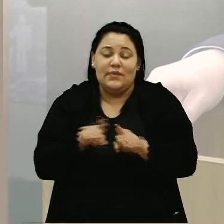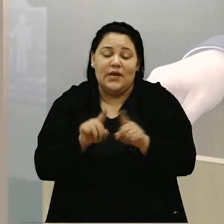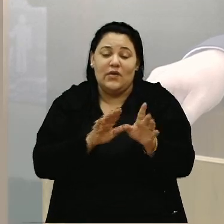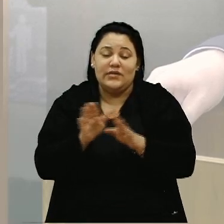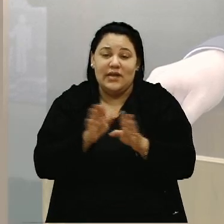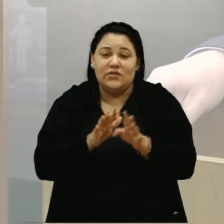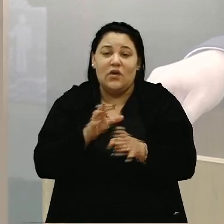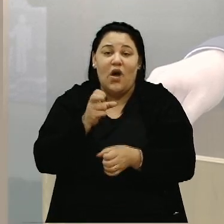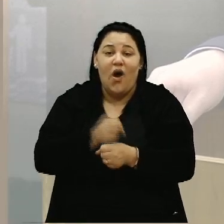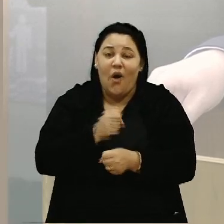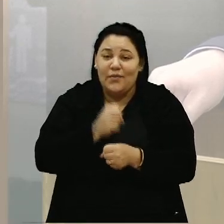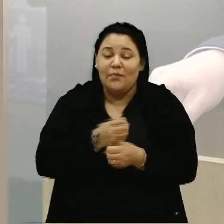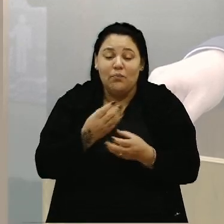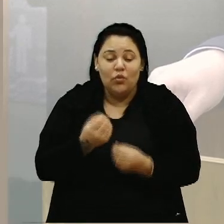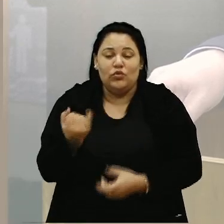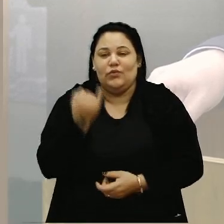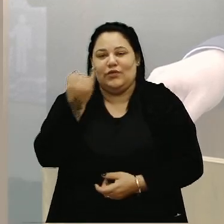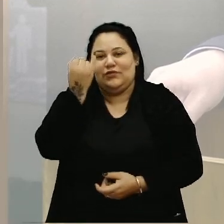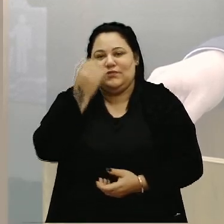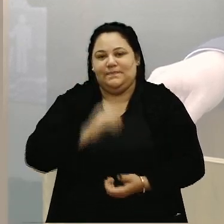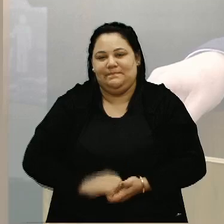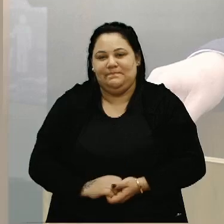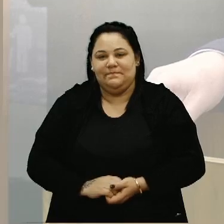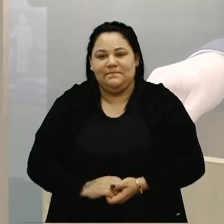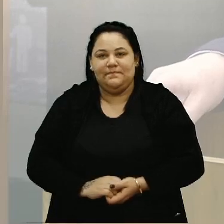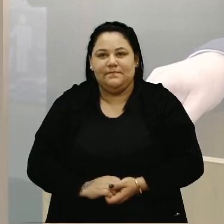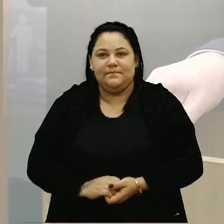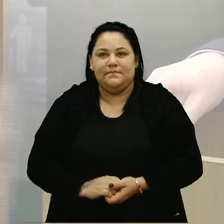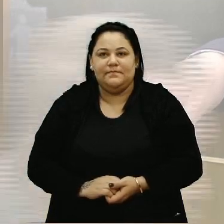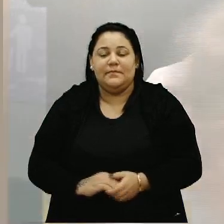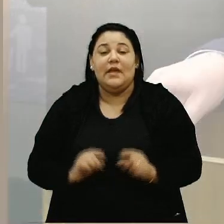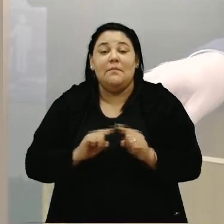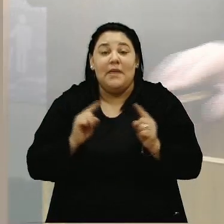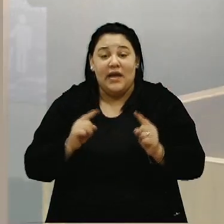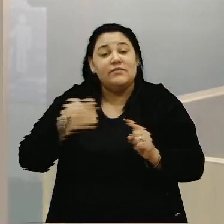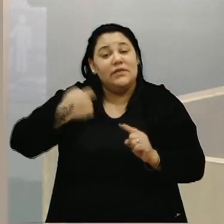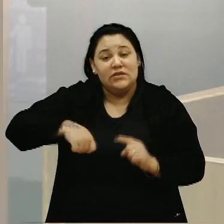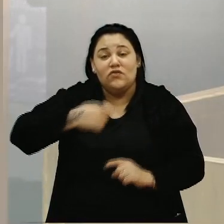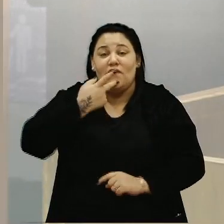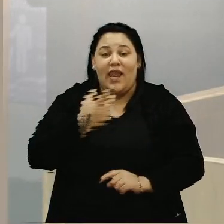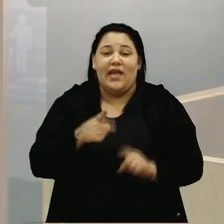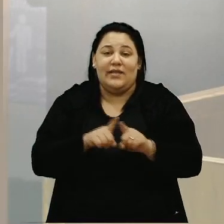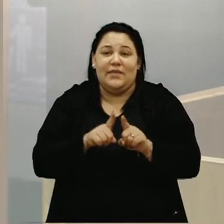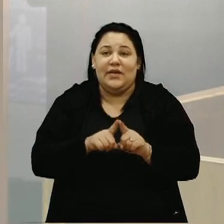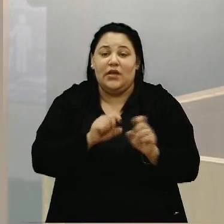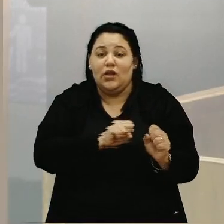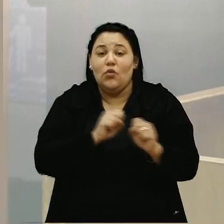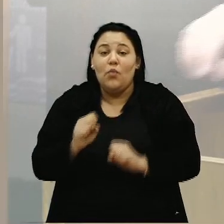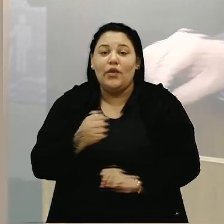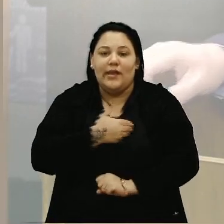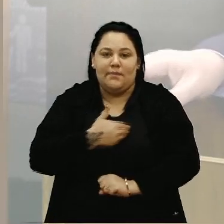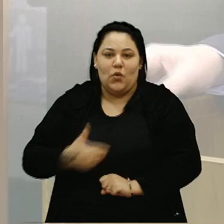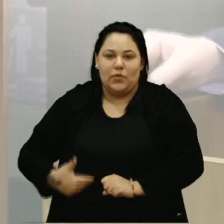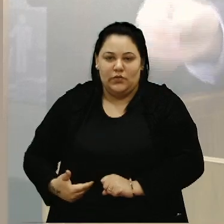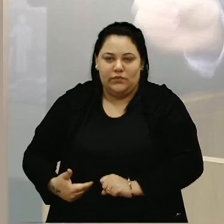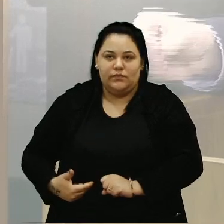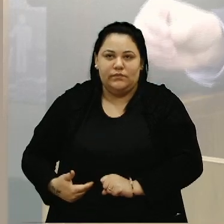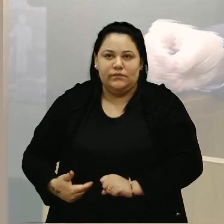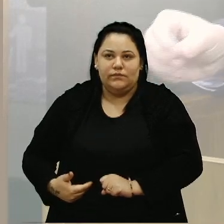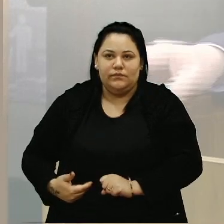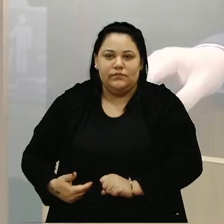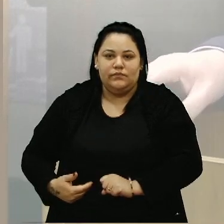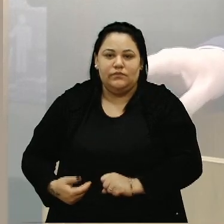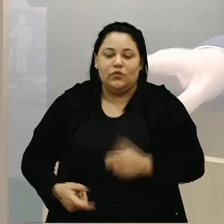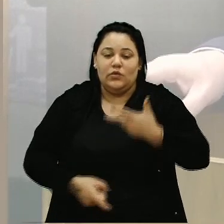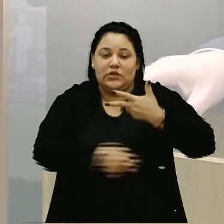obras importantes. Mas é muito importante dizer também que no poder público, um